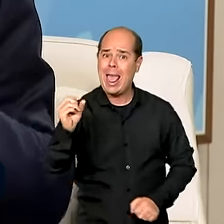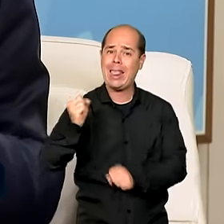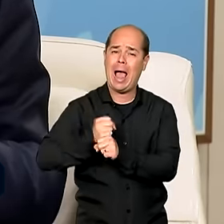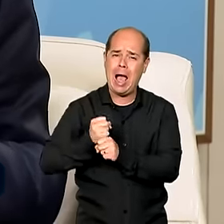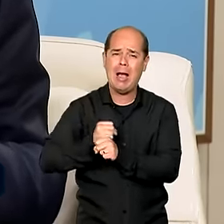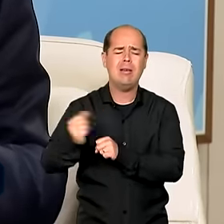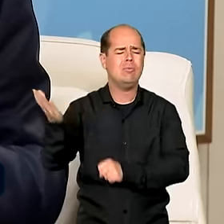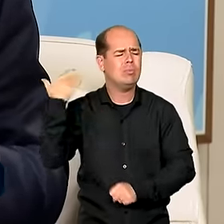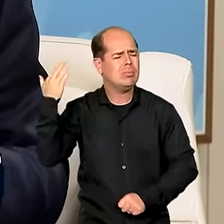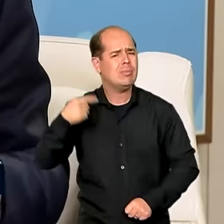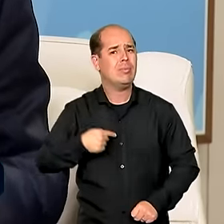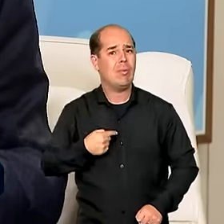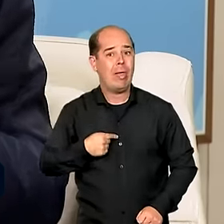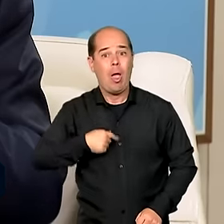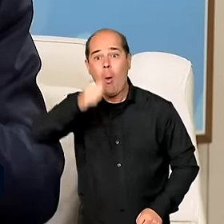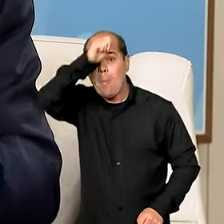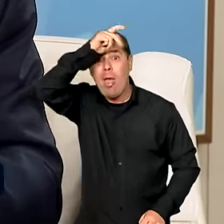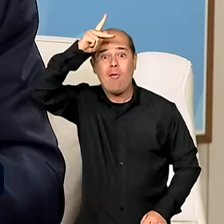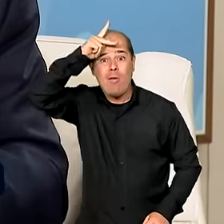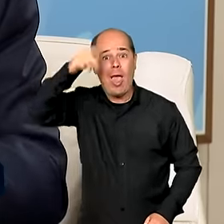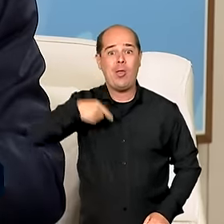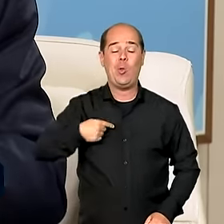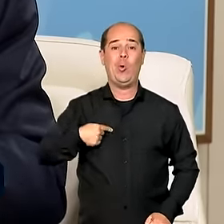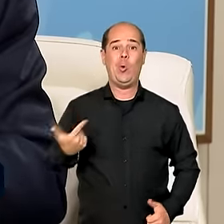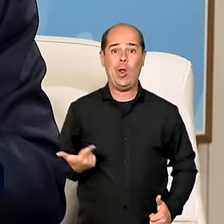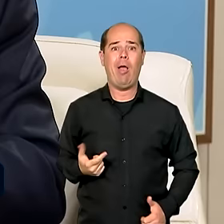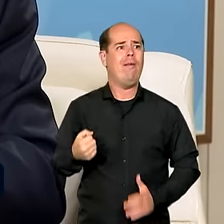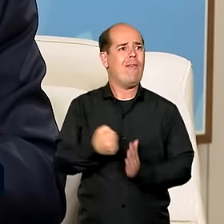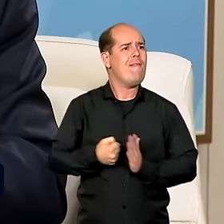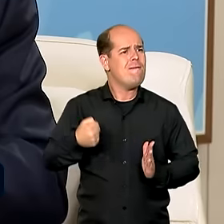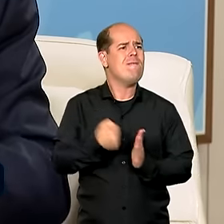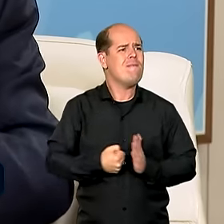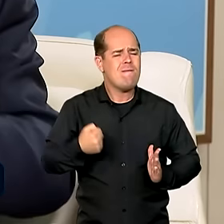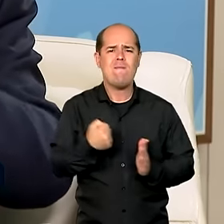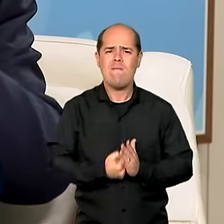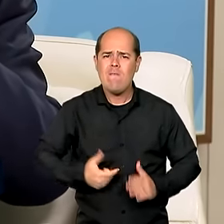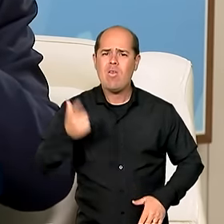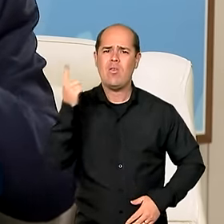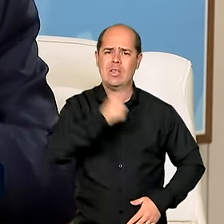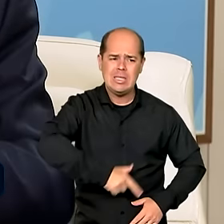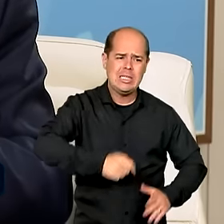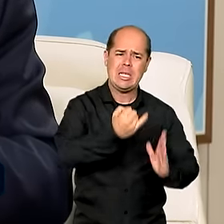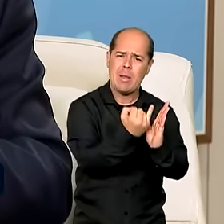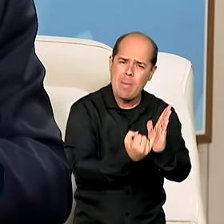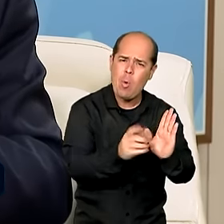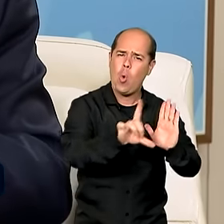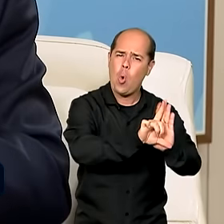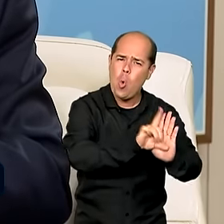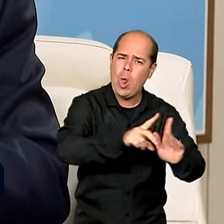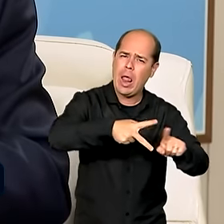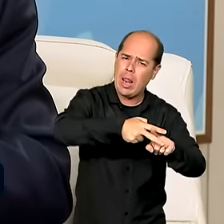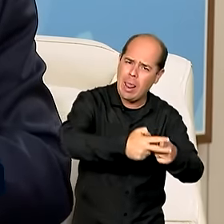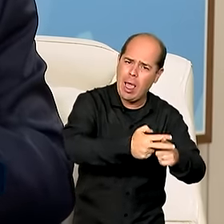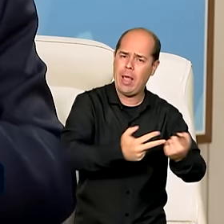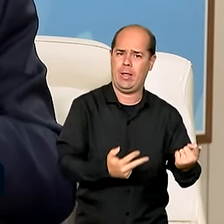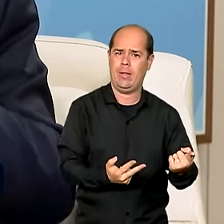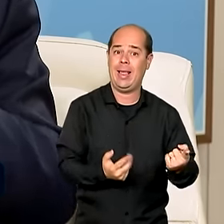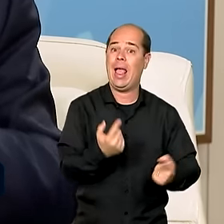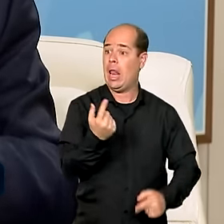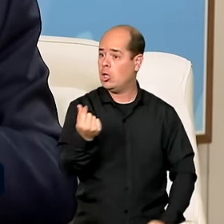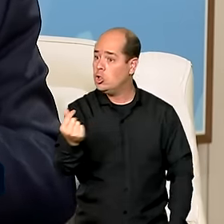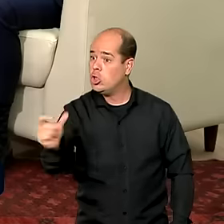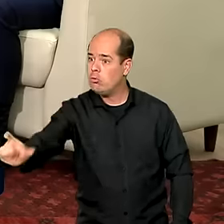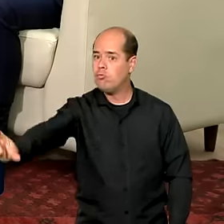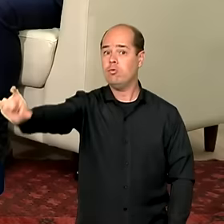meu tempo de prefeito se lutava pela reforma tributária Por que que ela vai atrair mais investimento